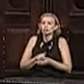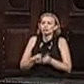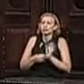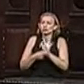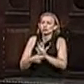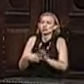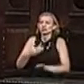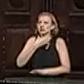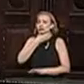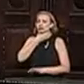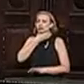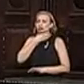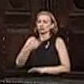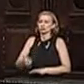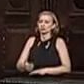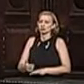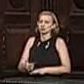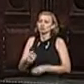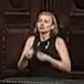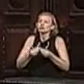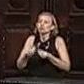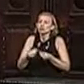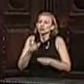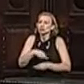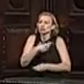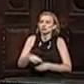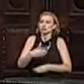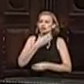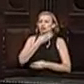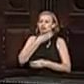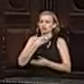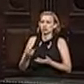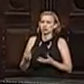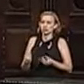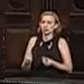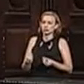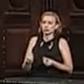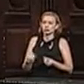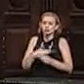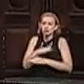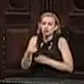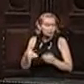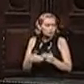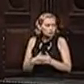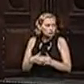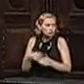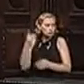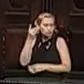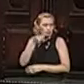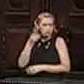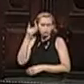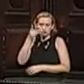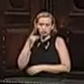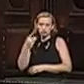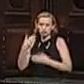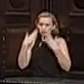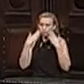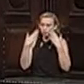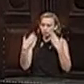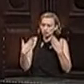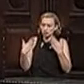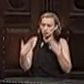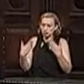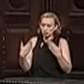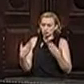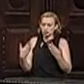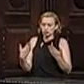Encerramos hoje a discussão da lei orçamentária de 2018. Todos os parlamentares, praticamente, que representam a